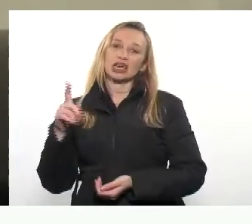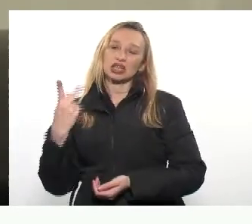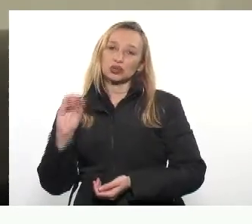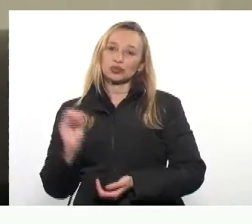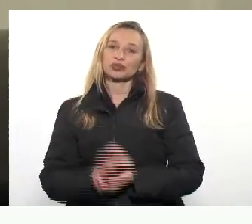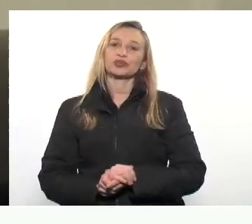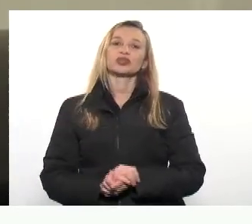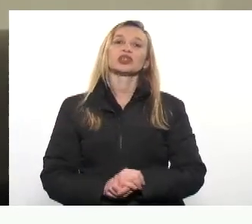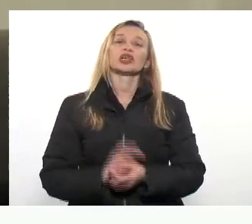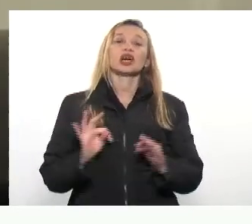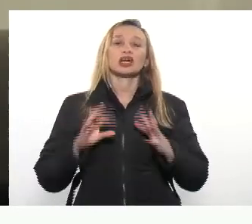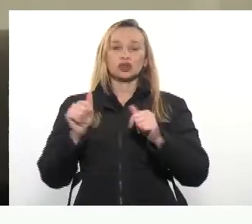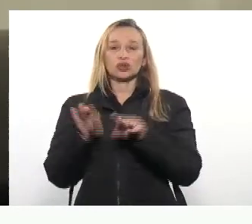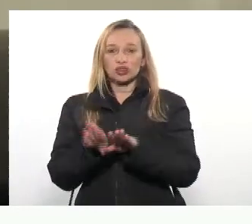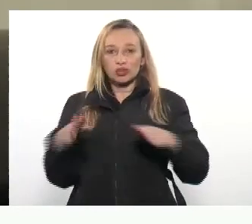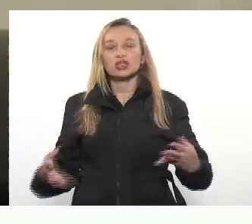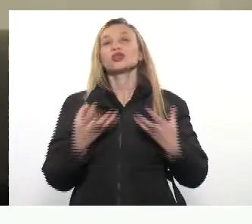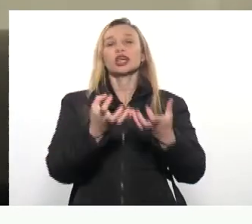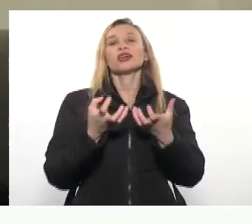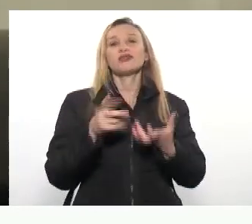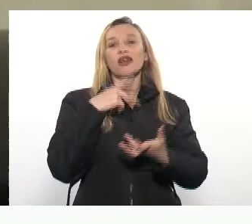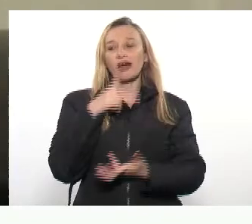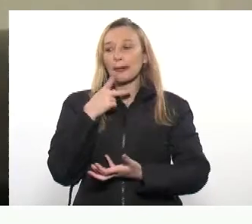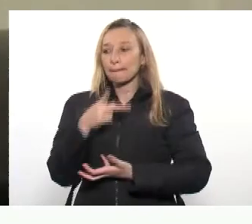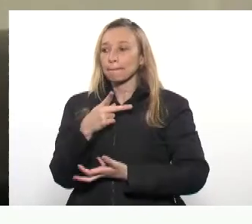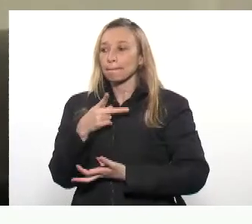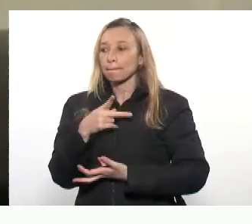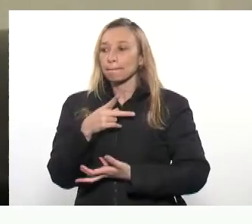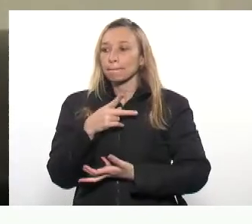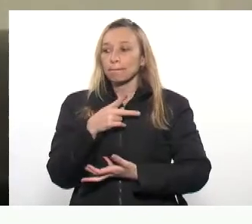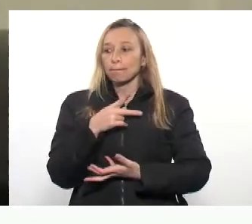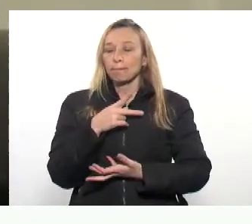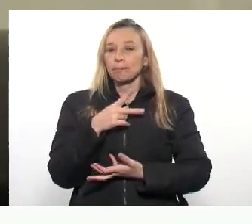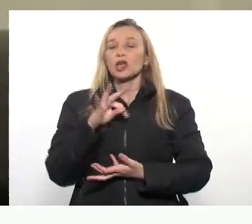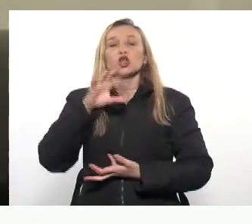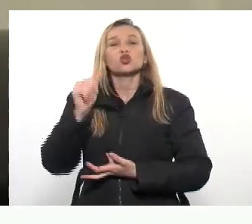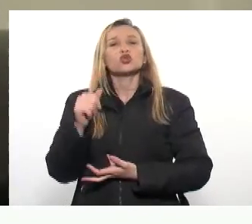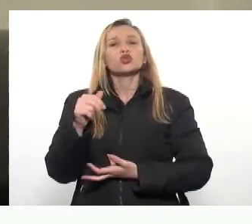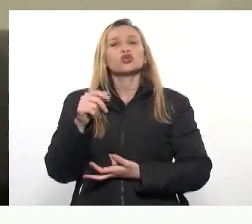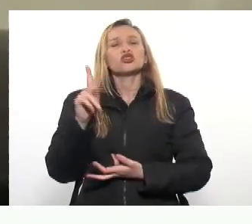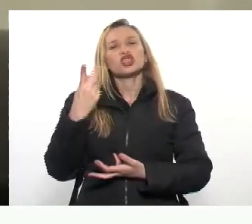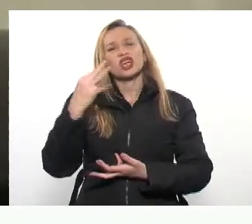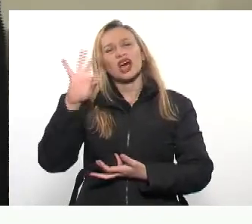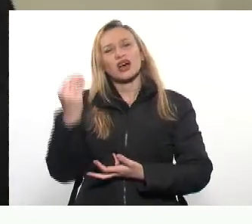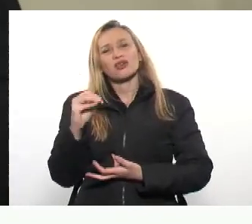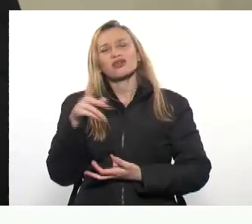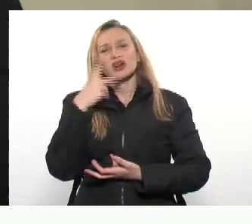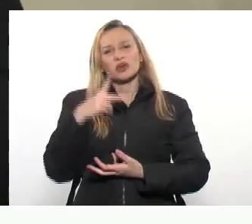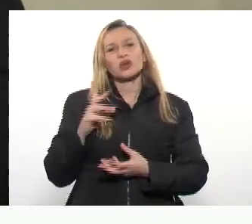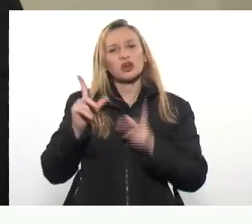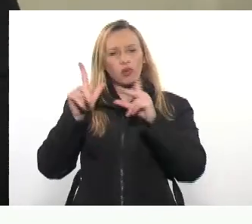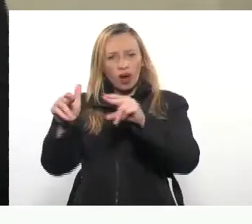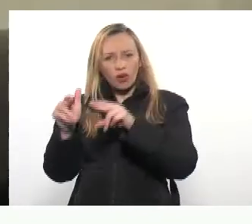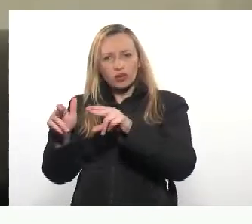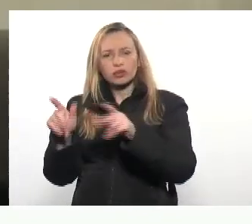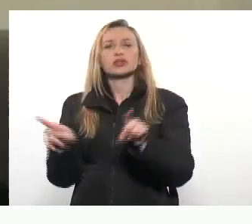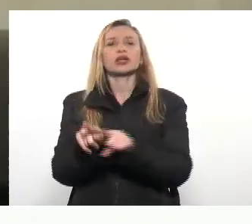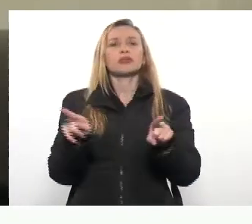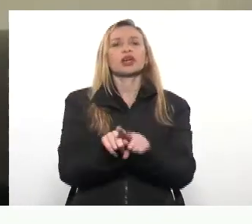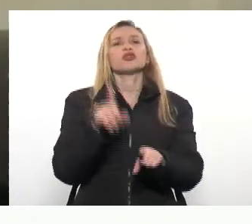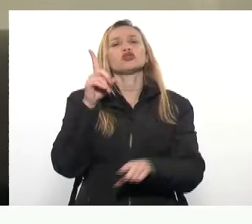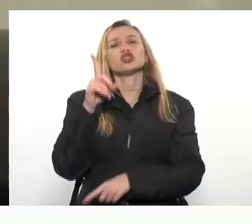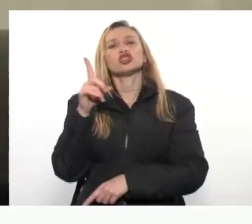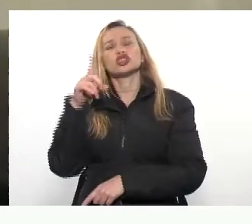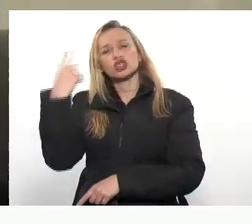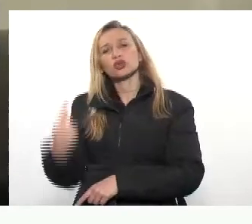da mesa. Queria falar em cima do que o Tiago falou e que o diretor Bandeira